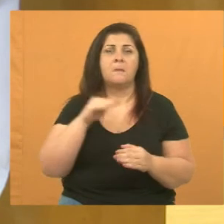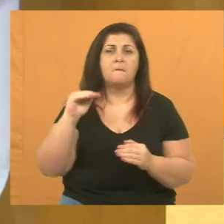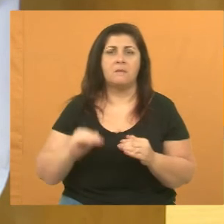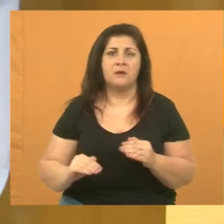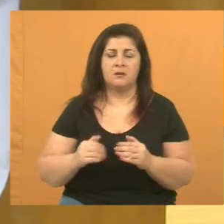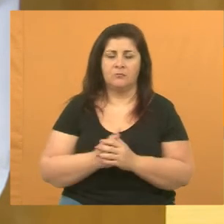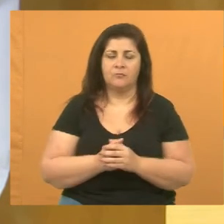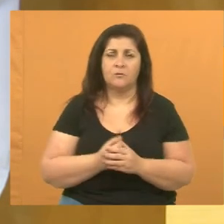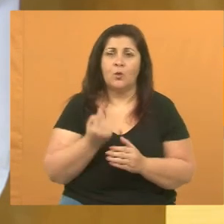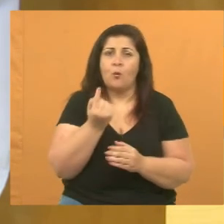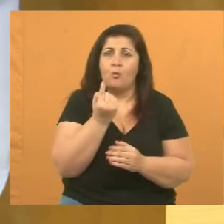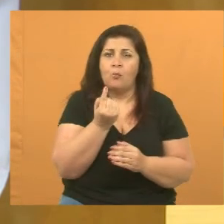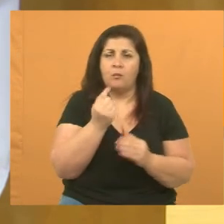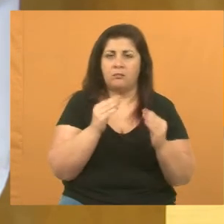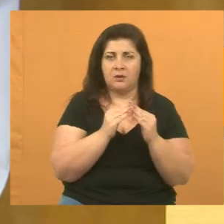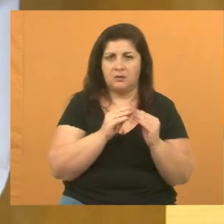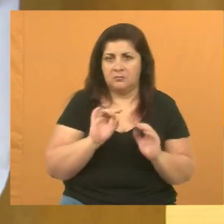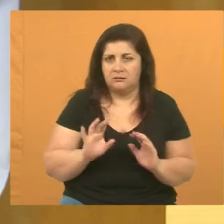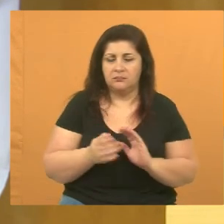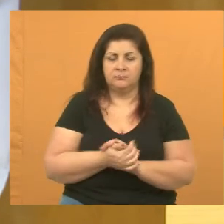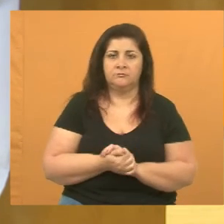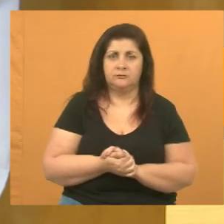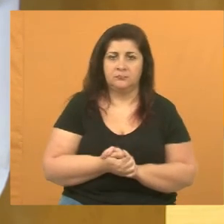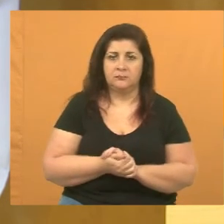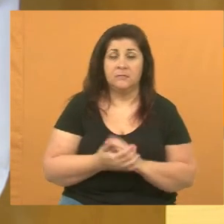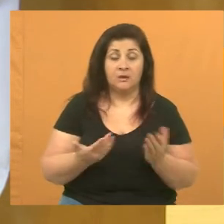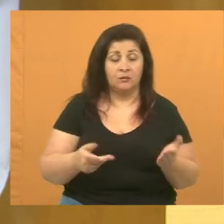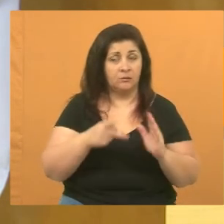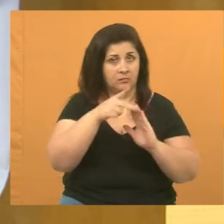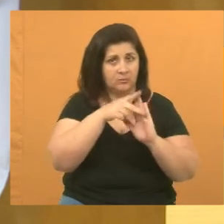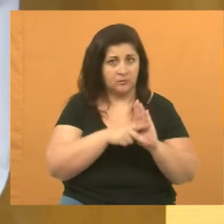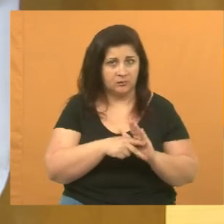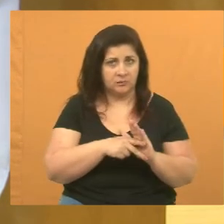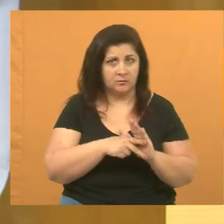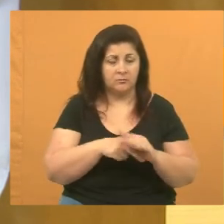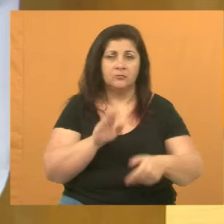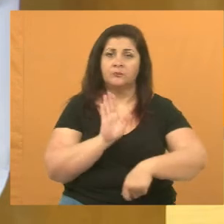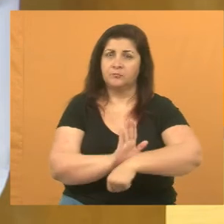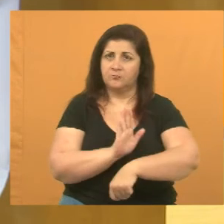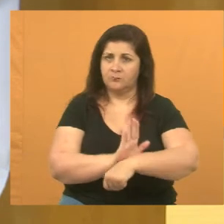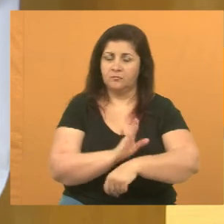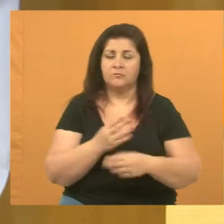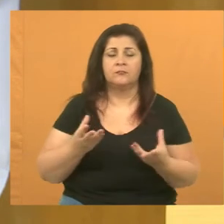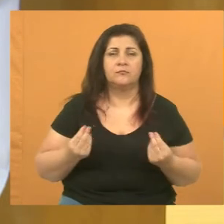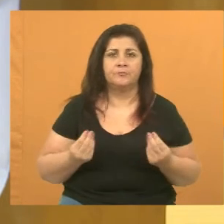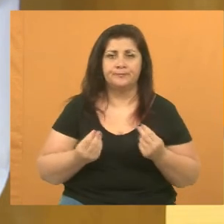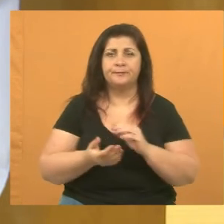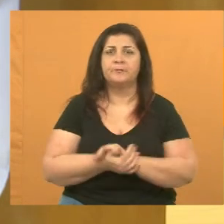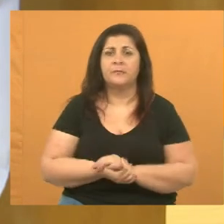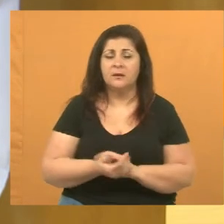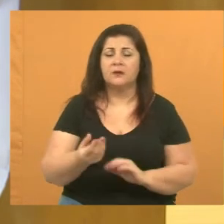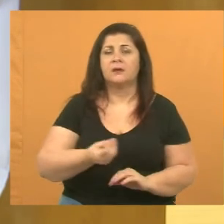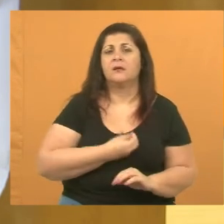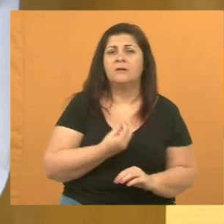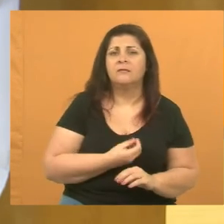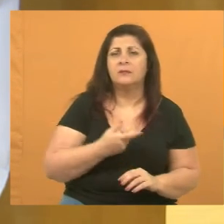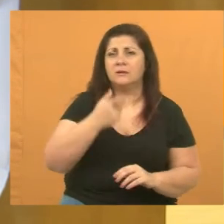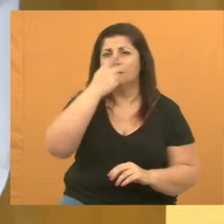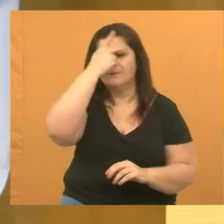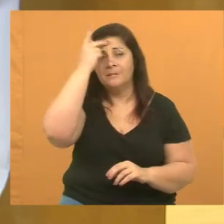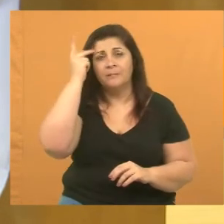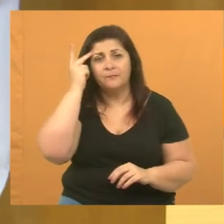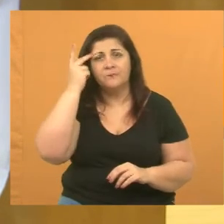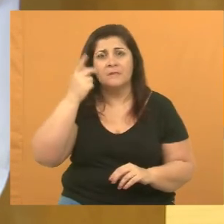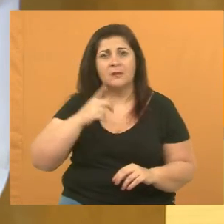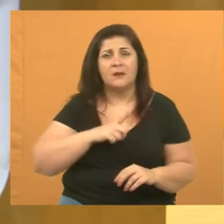com um único imóvel. Então, esse projeto vai facilitar bastante a vida das pessoas que